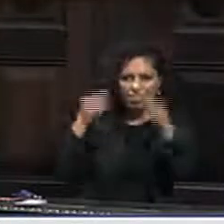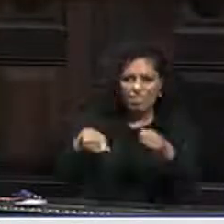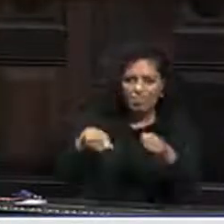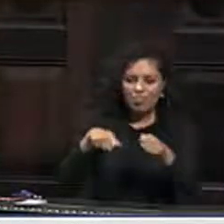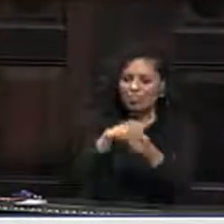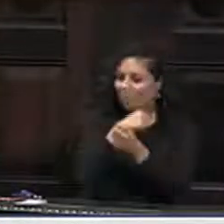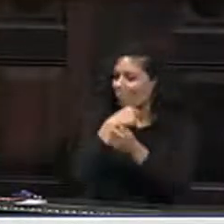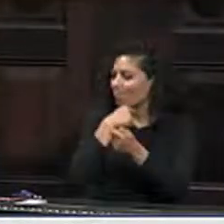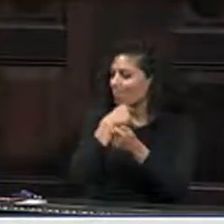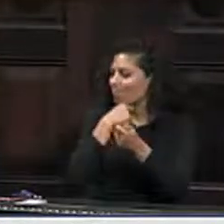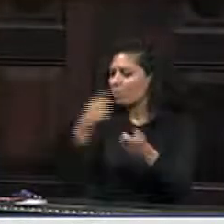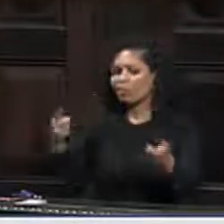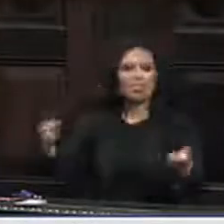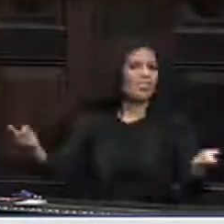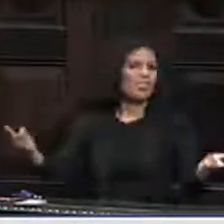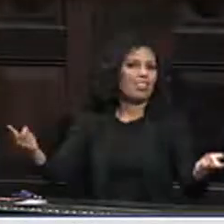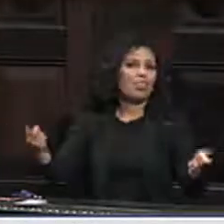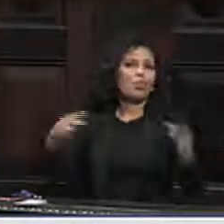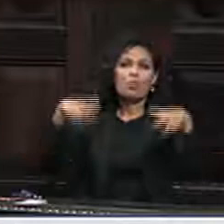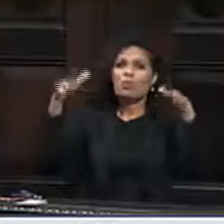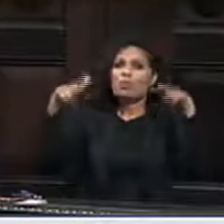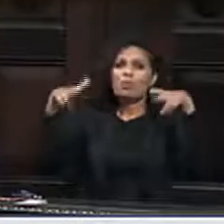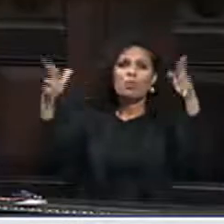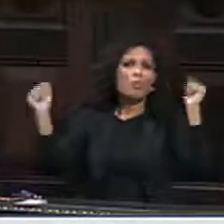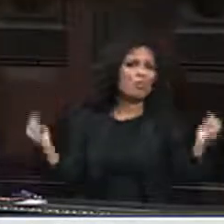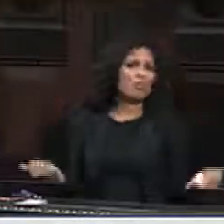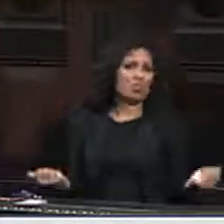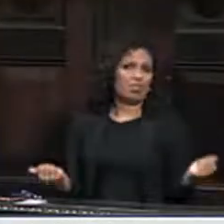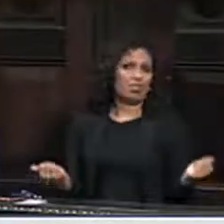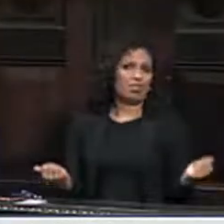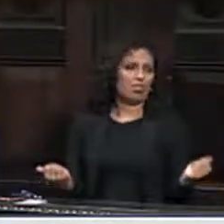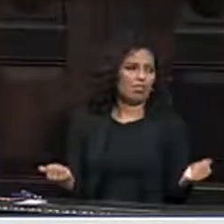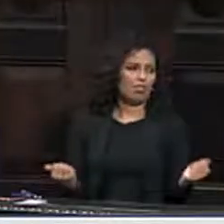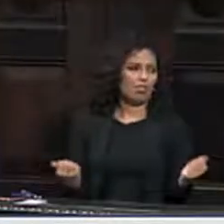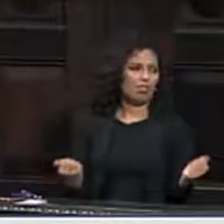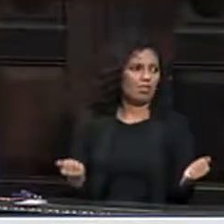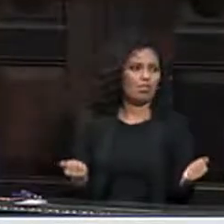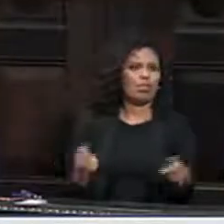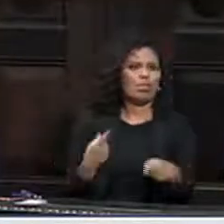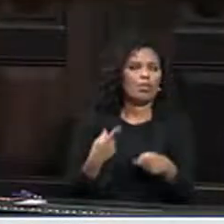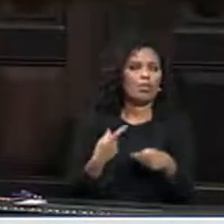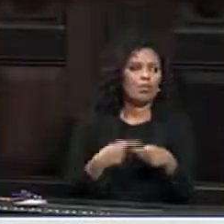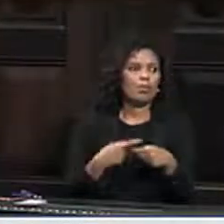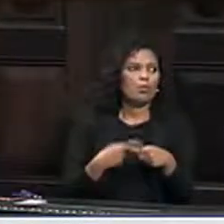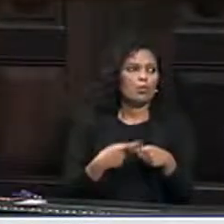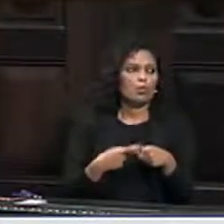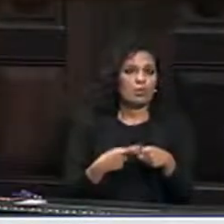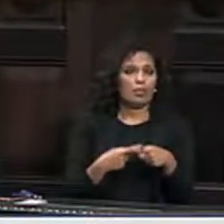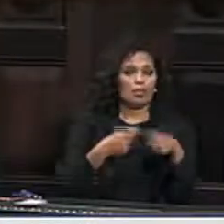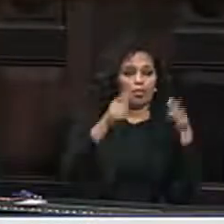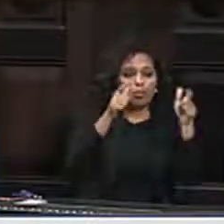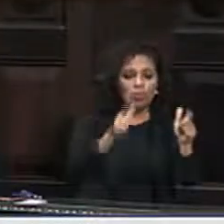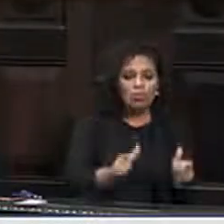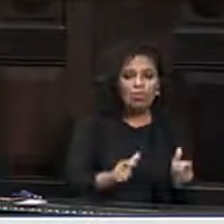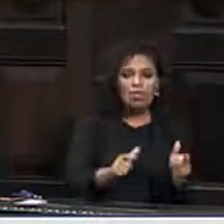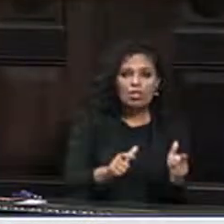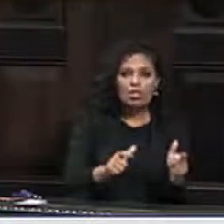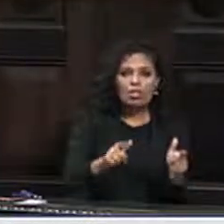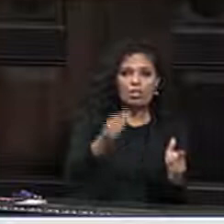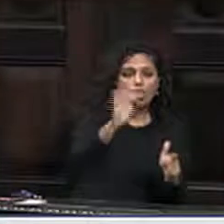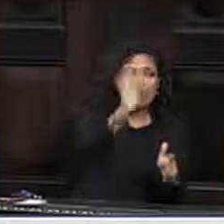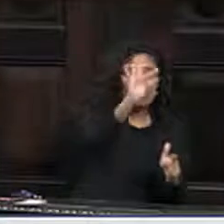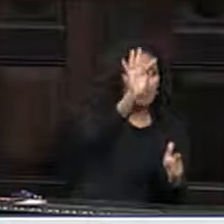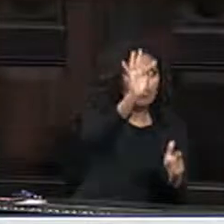Isto não poderia dar certo, porque só caberia ter naquele local